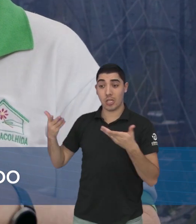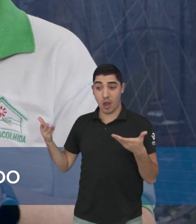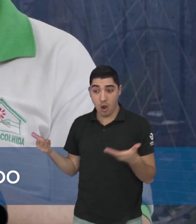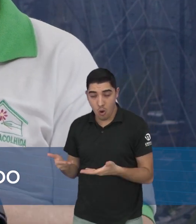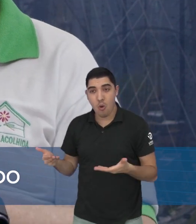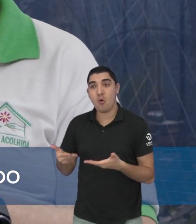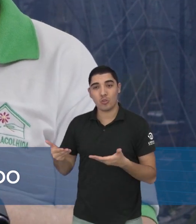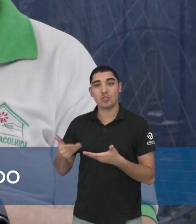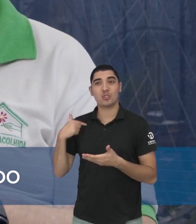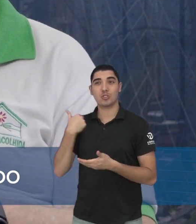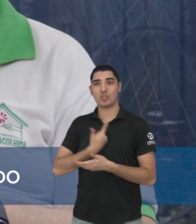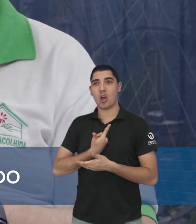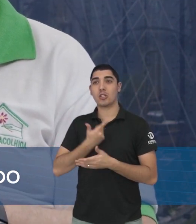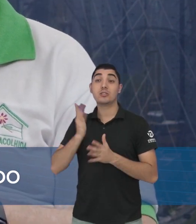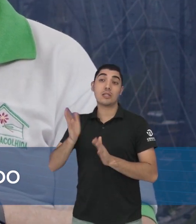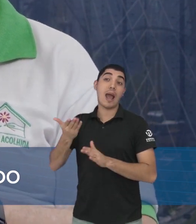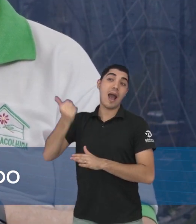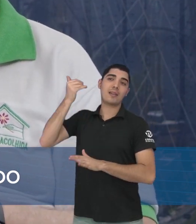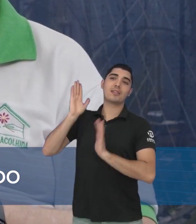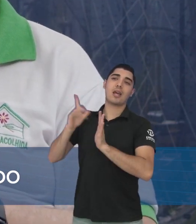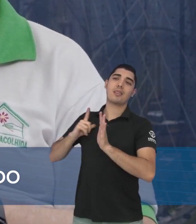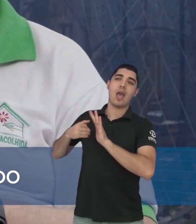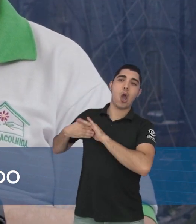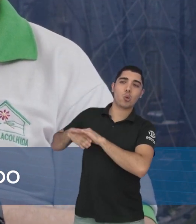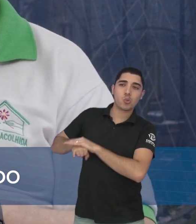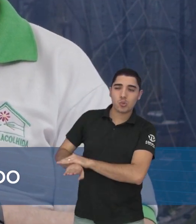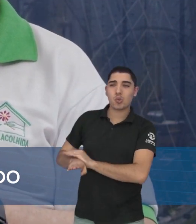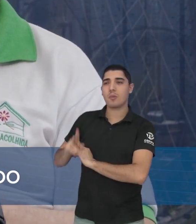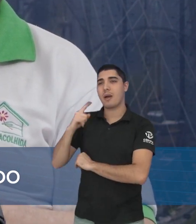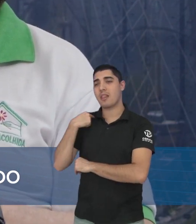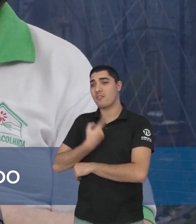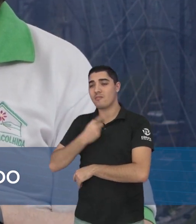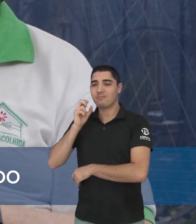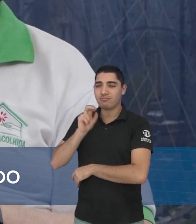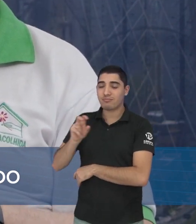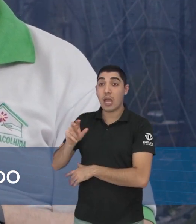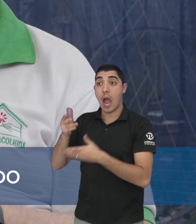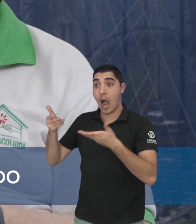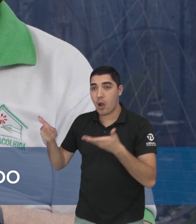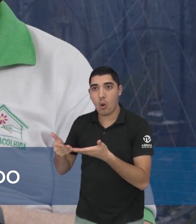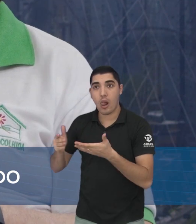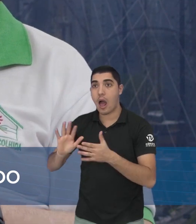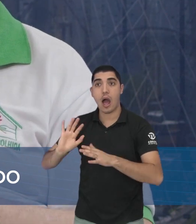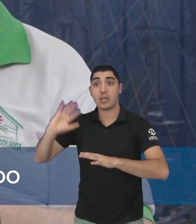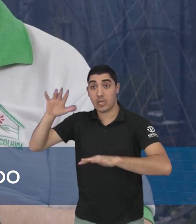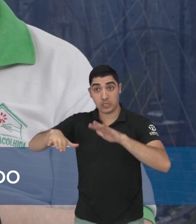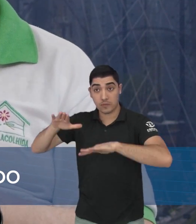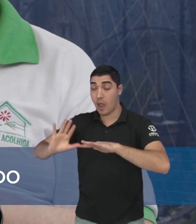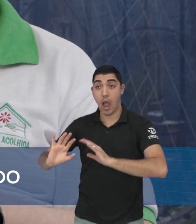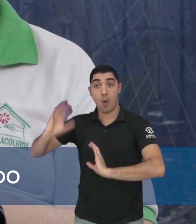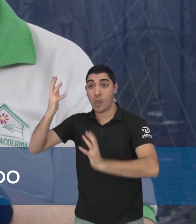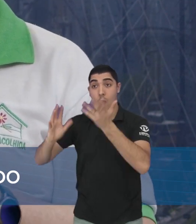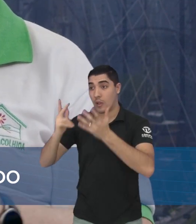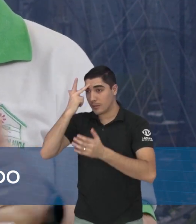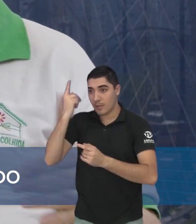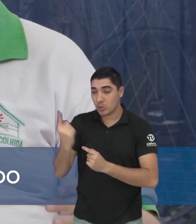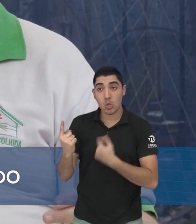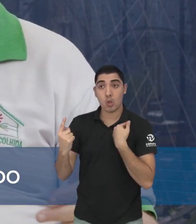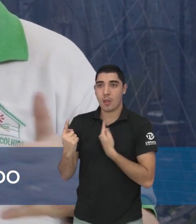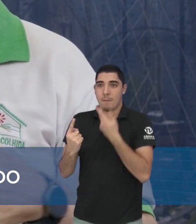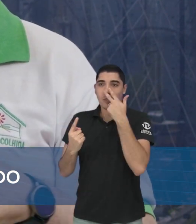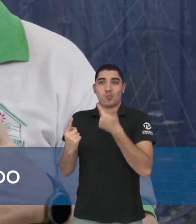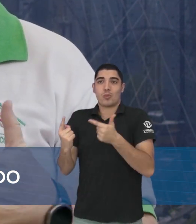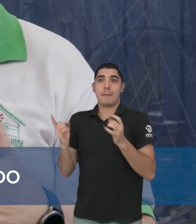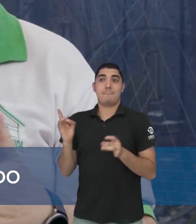fora daquilo que a gente já está acostumado ou que a entidade esteja preparada para acolher, entendeu? Então essa é a